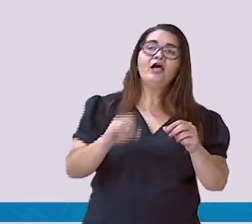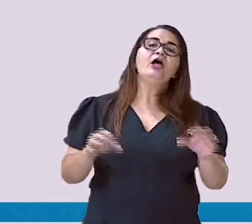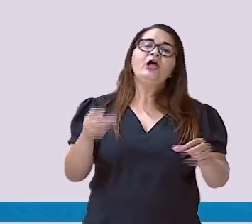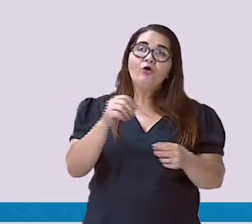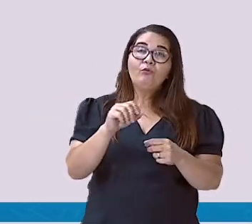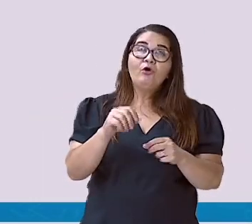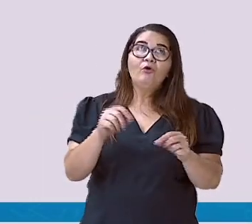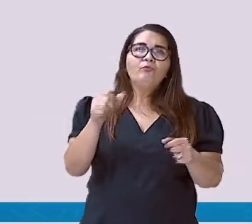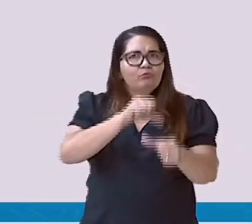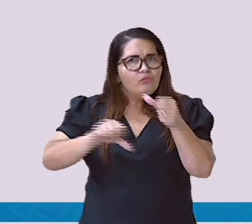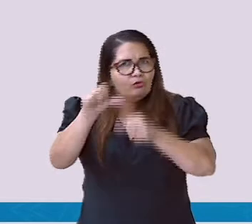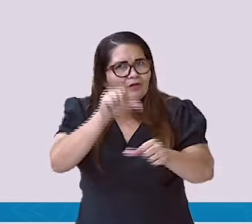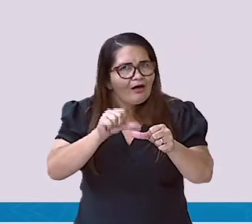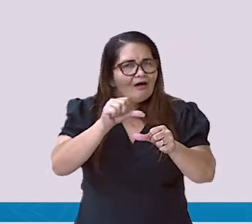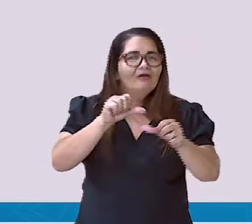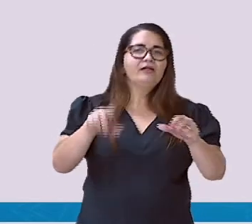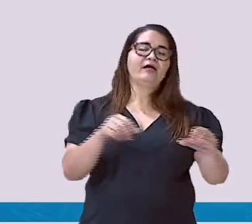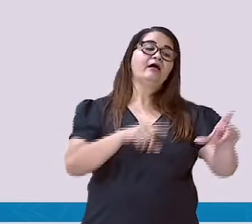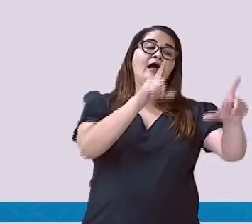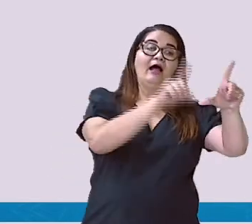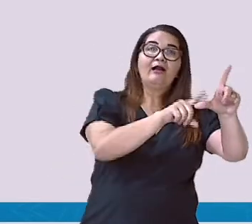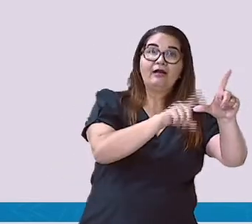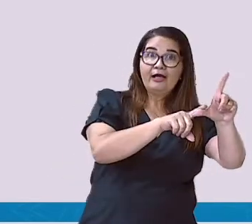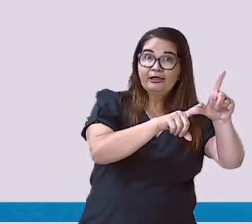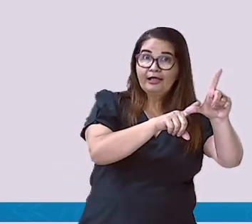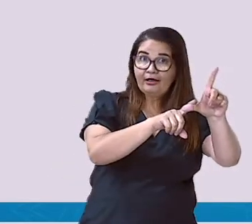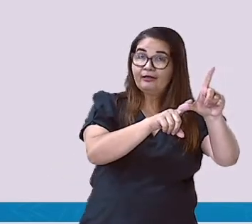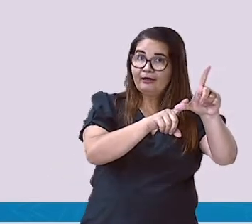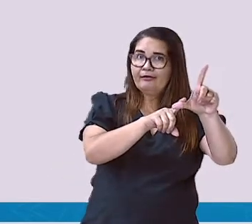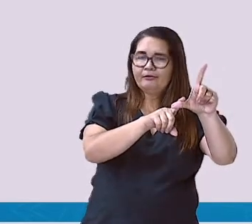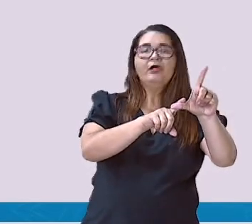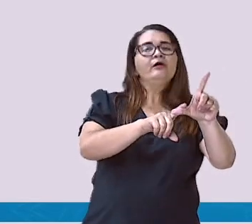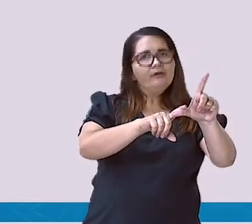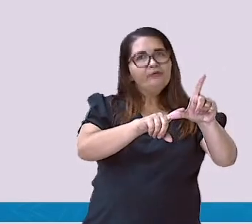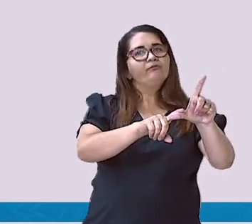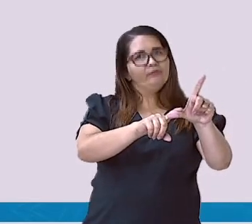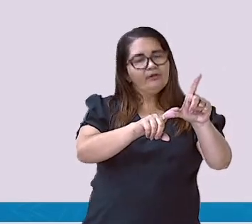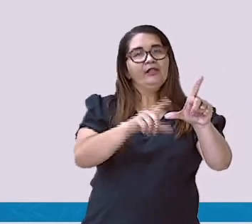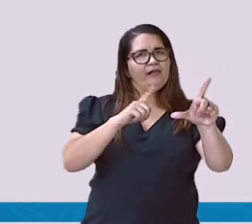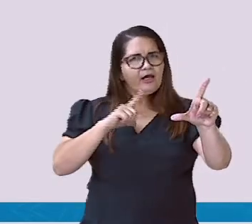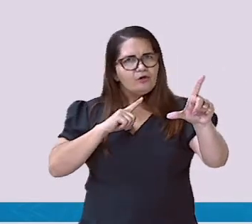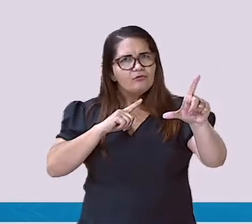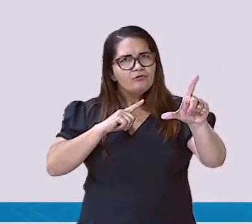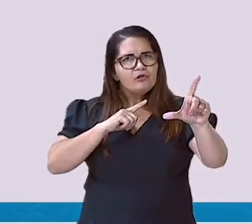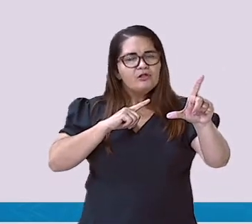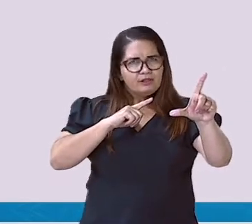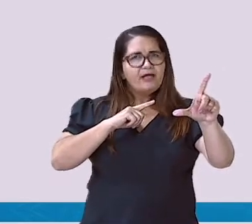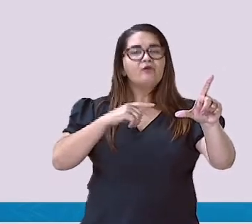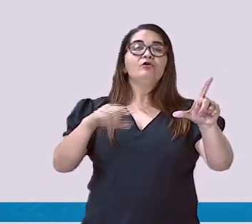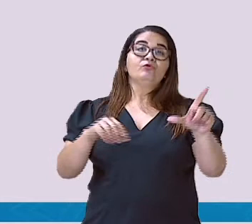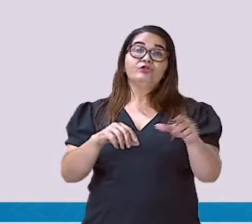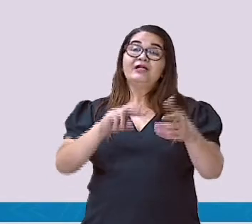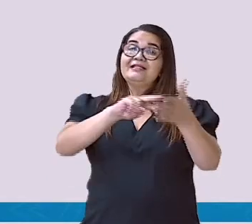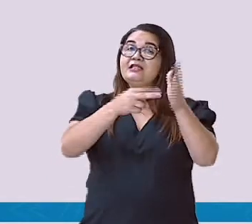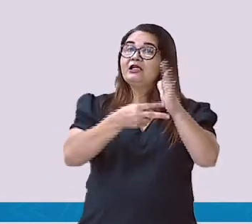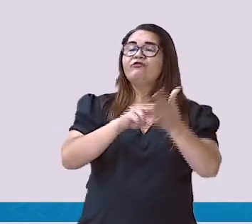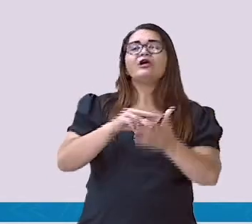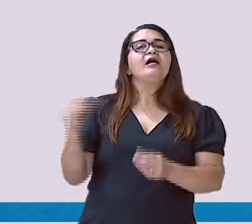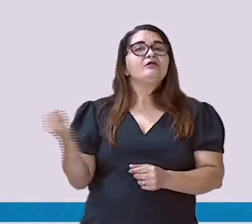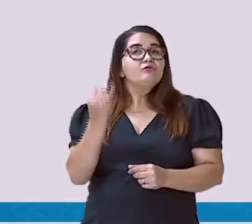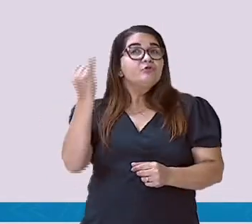tenho outra palavra com outro significado diferente. Mas como assim? Vejamos alguns